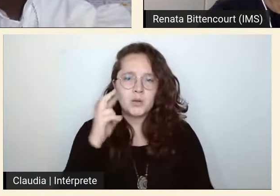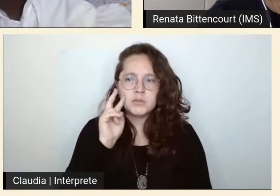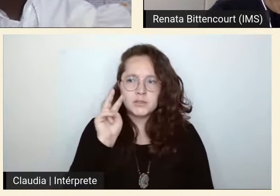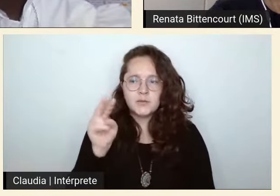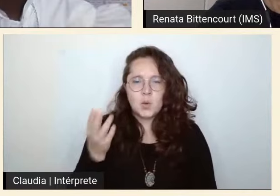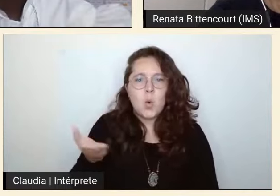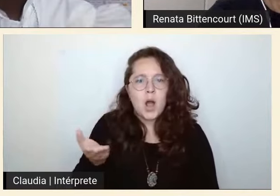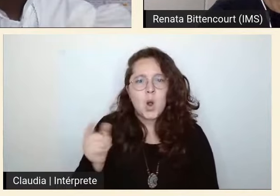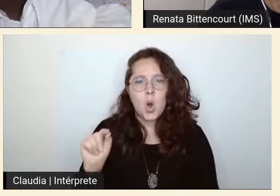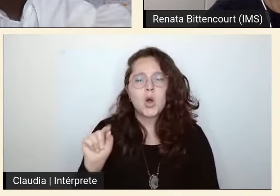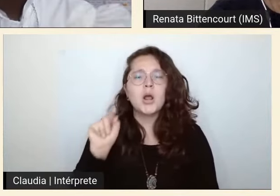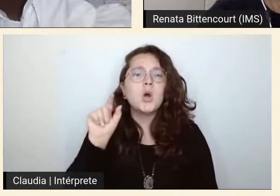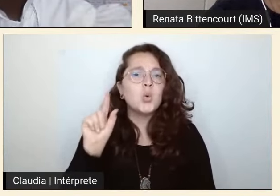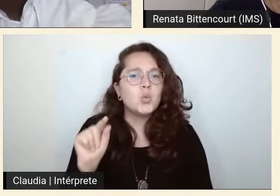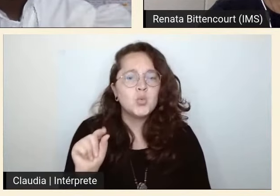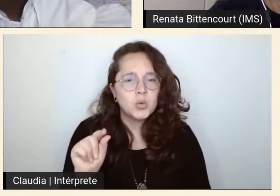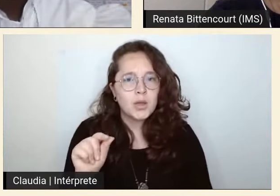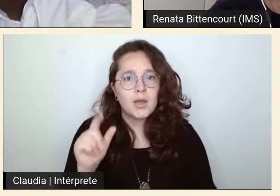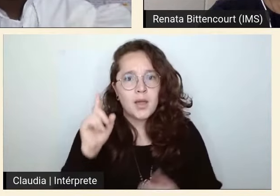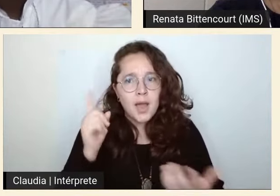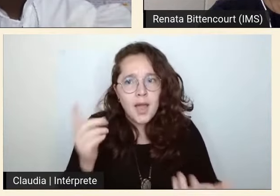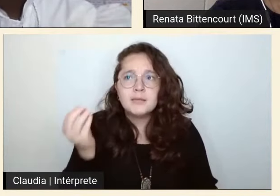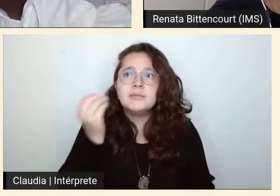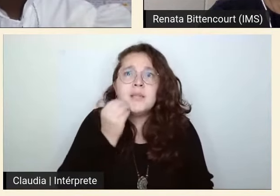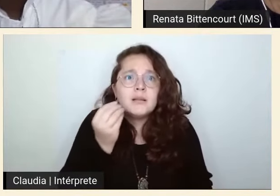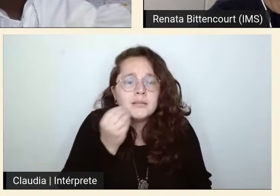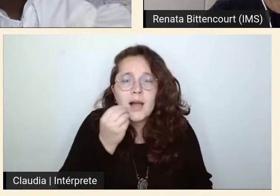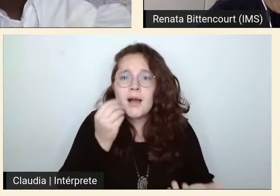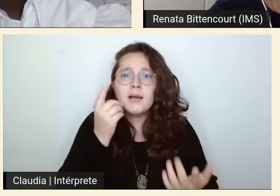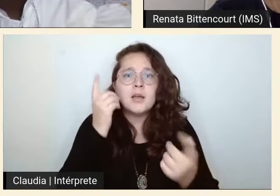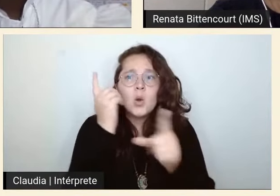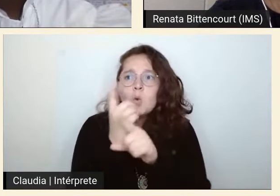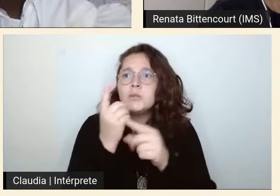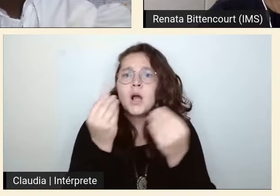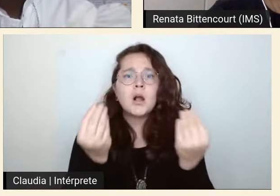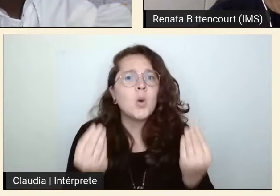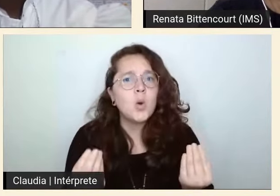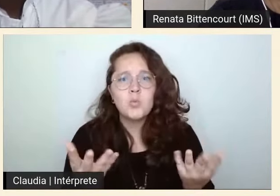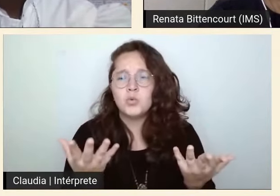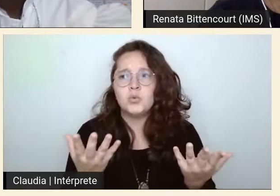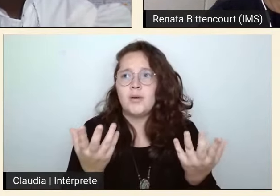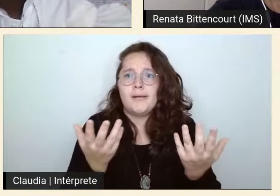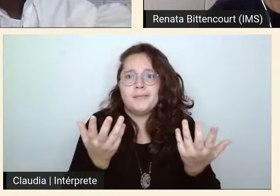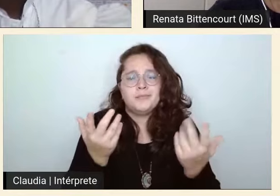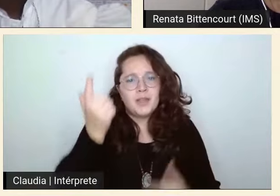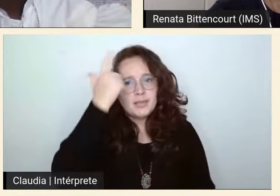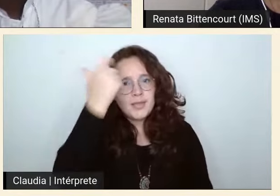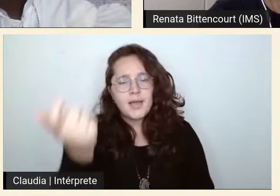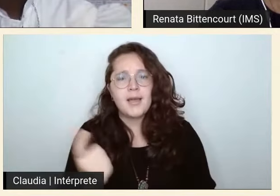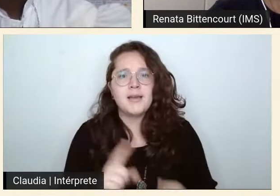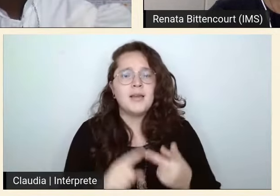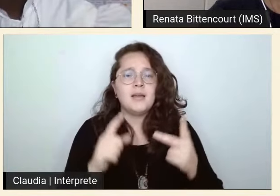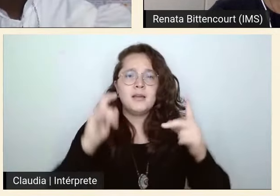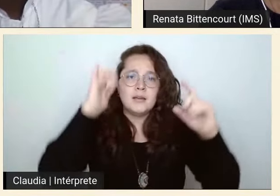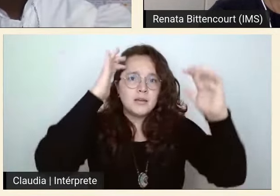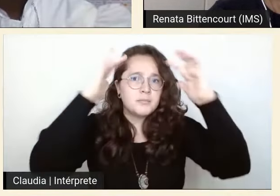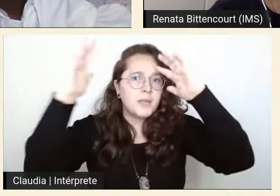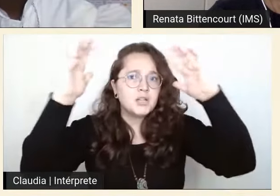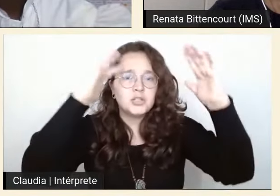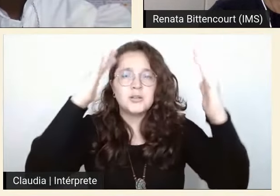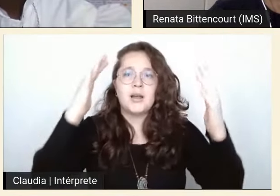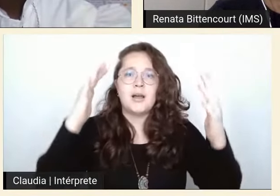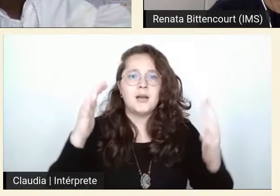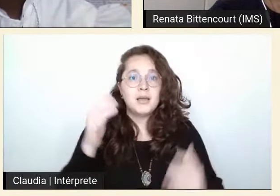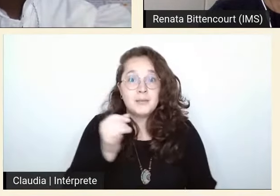é justamente tentar aprofundar essa ideia. Aprofundar a ideia de que o imaginário dos artistas